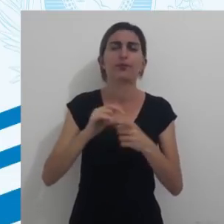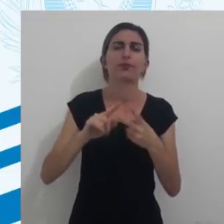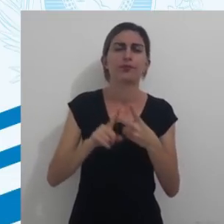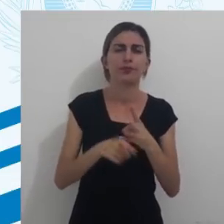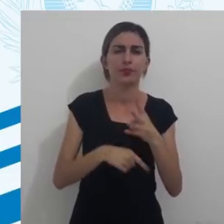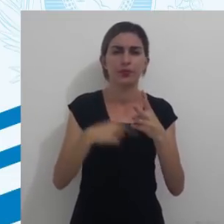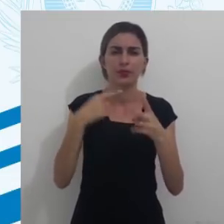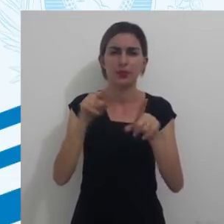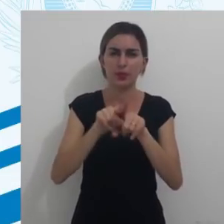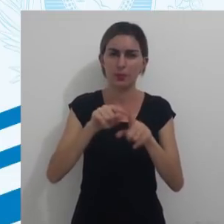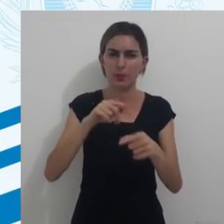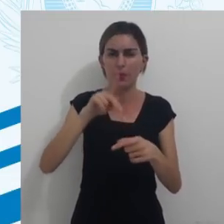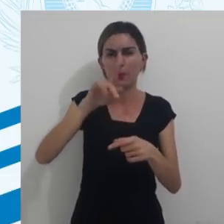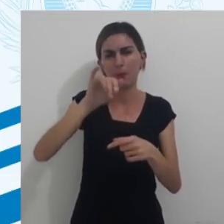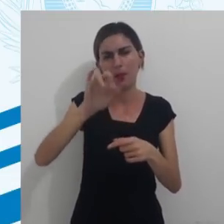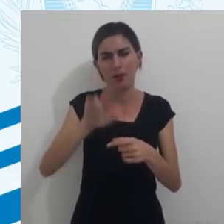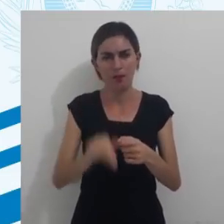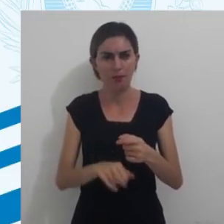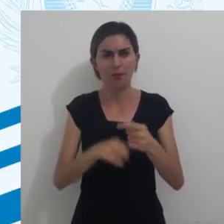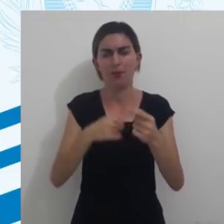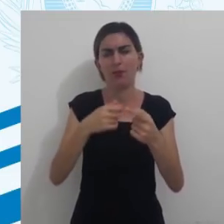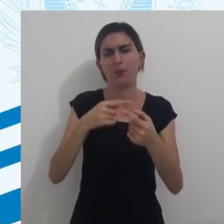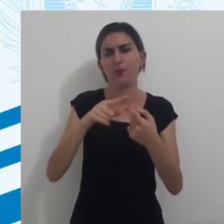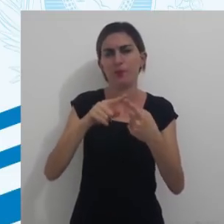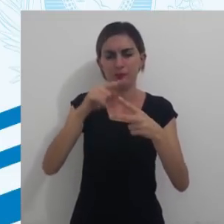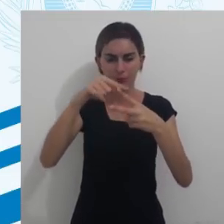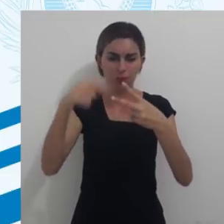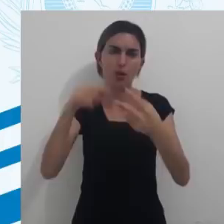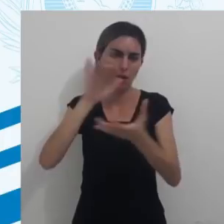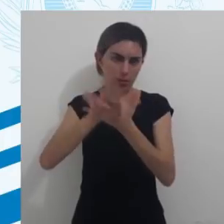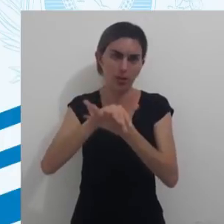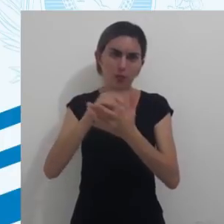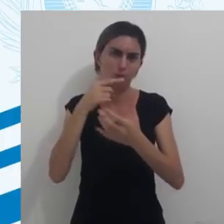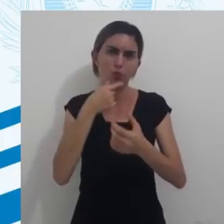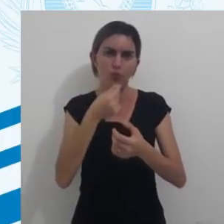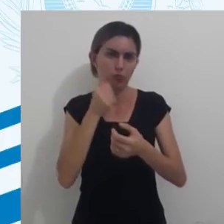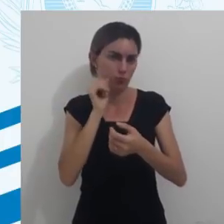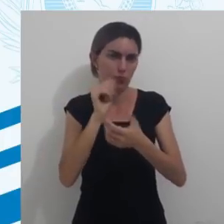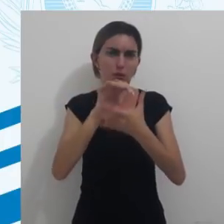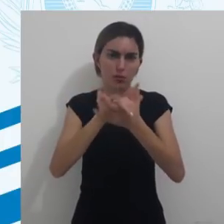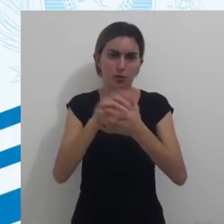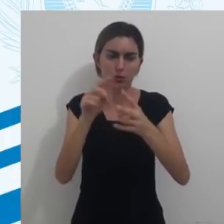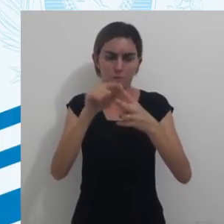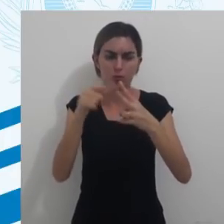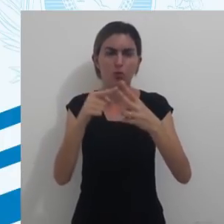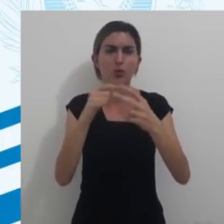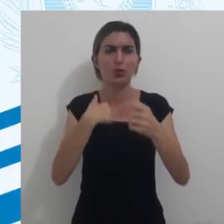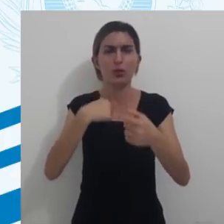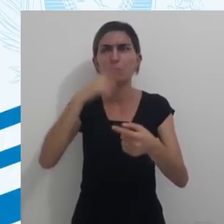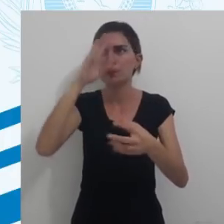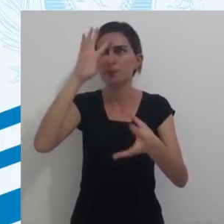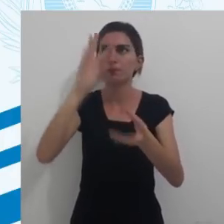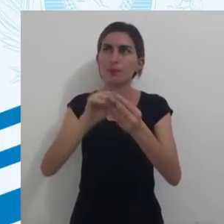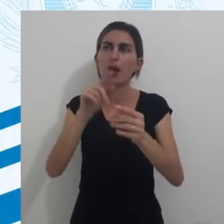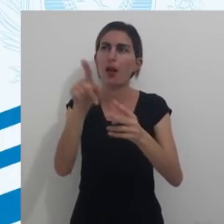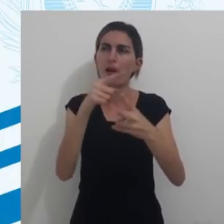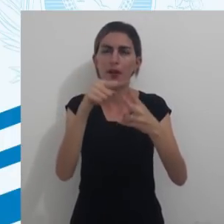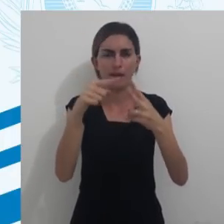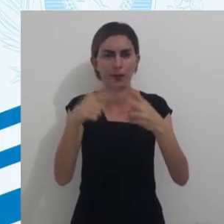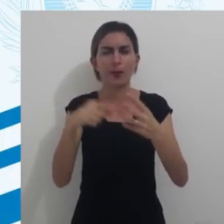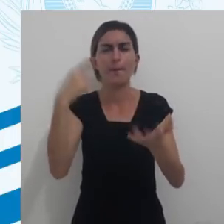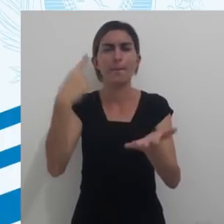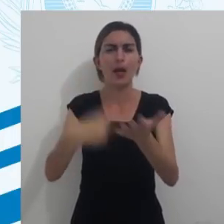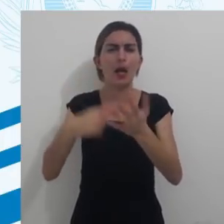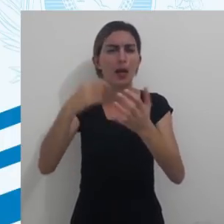e seu marido Pierre Curie, eles concluíram que essas marcas seriam